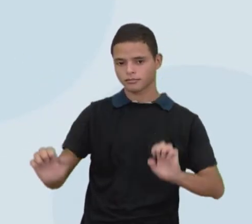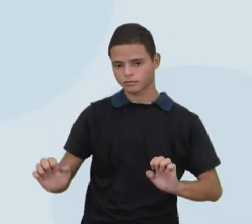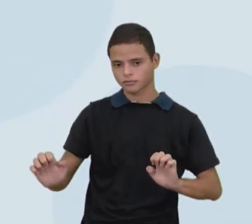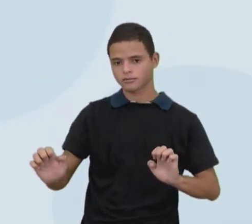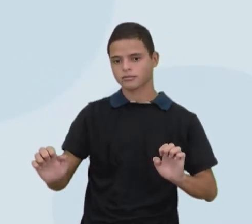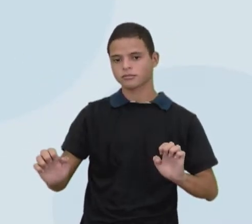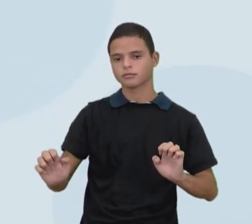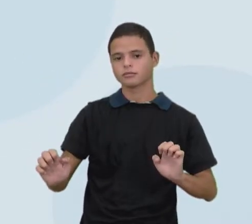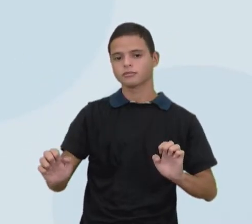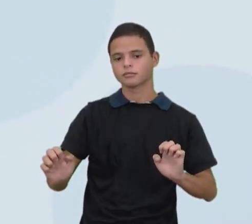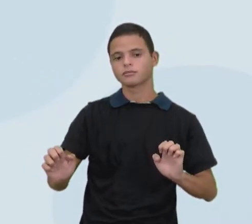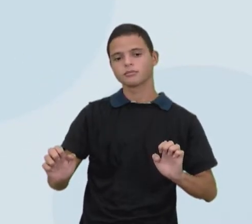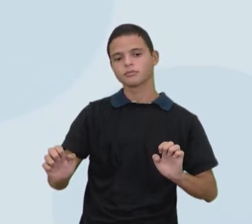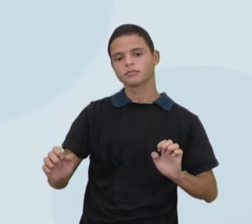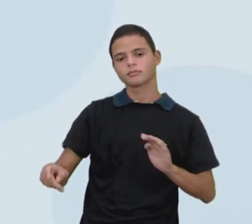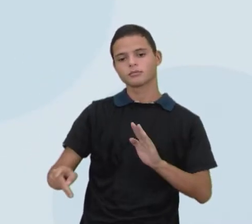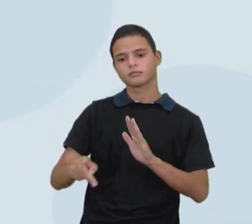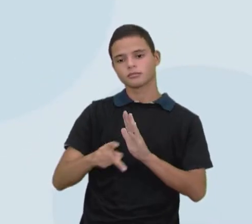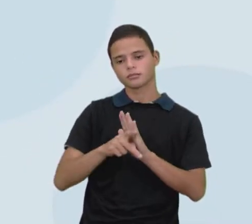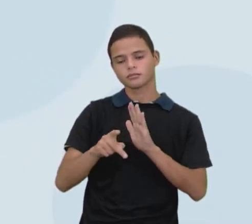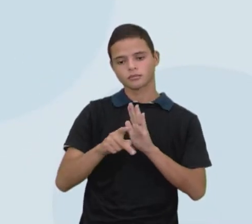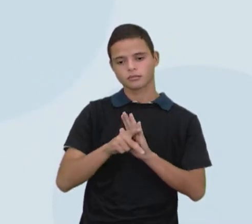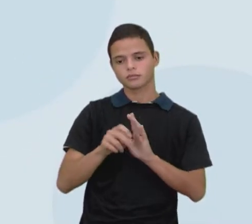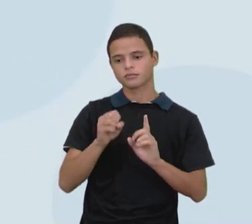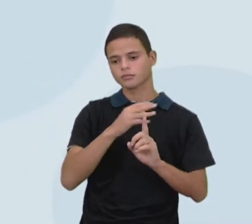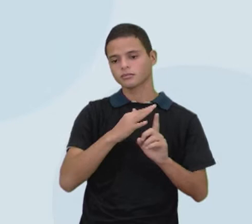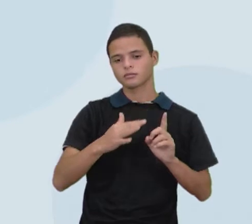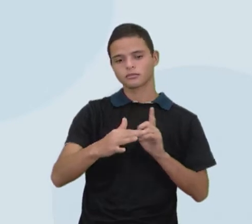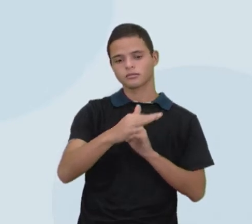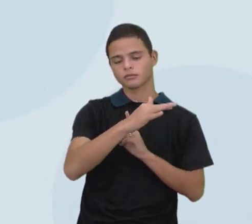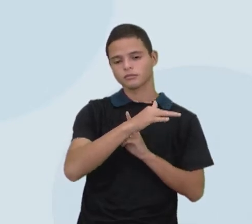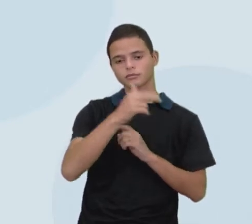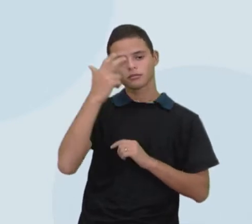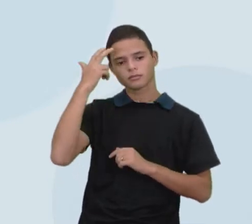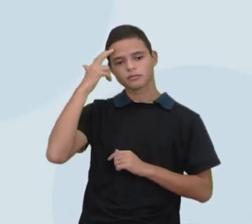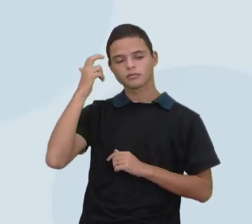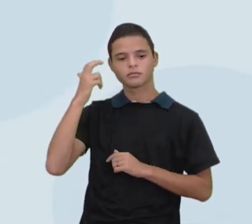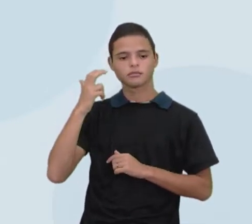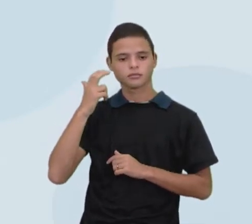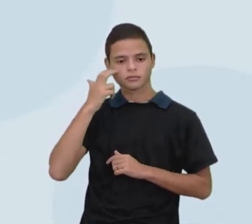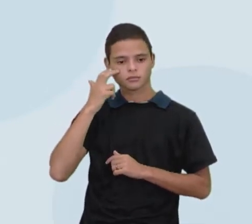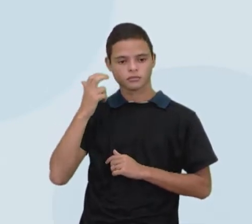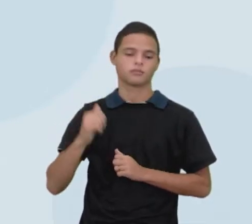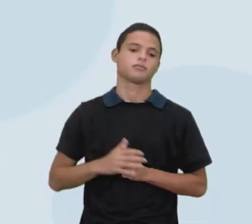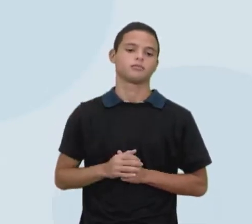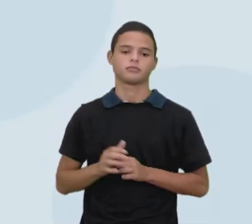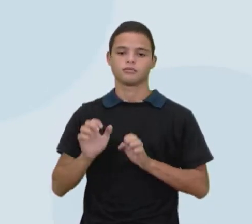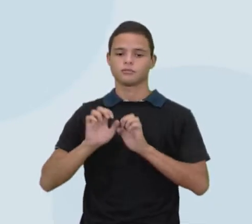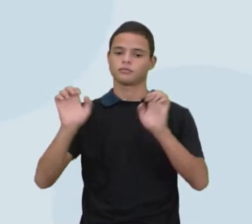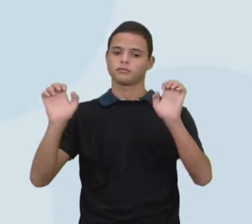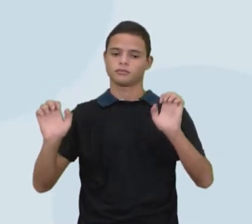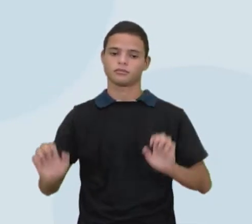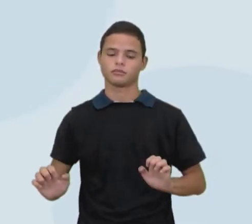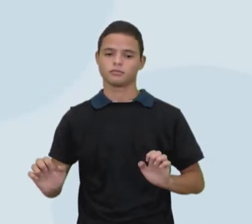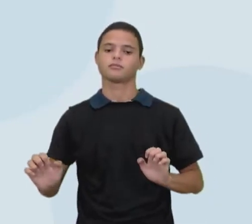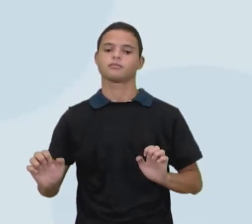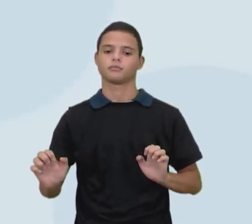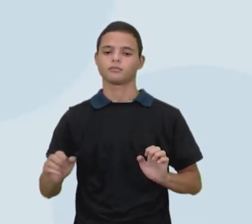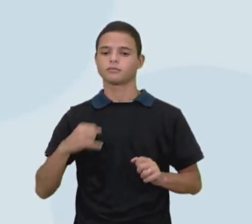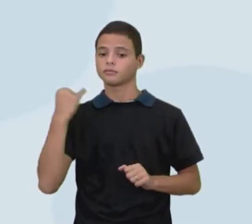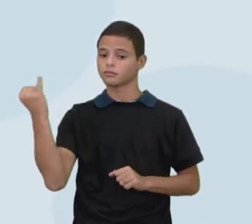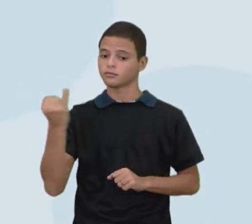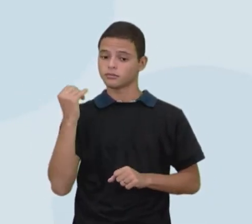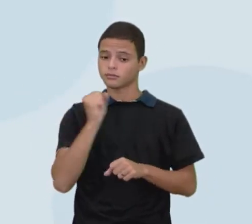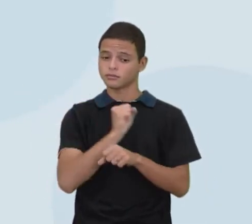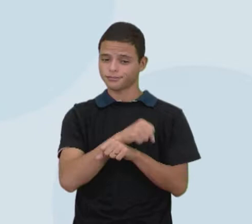mediação e intervenção sociocultural. Tá? Esse eixo estruturante é muito importante, como vocês devem